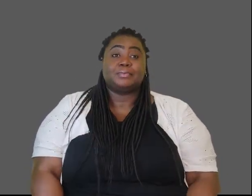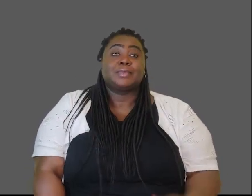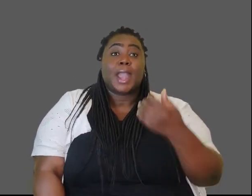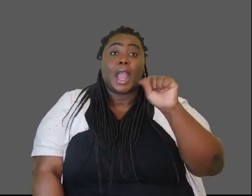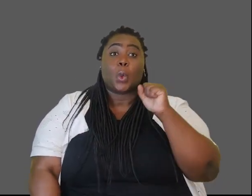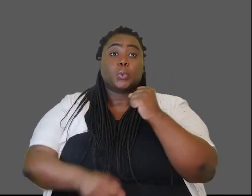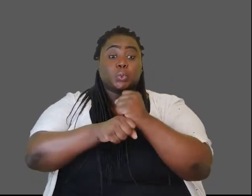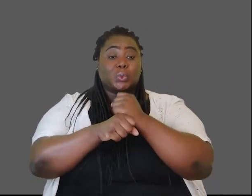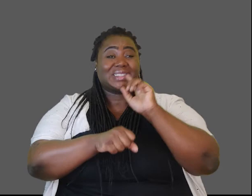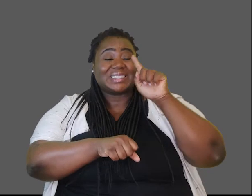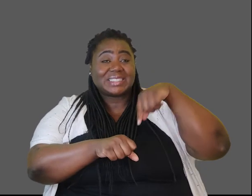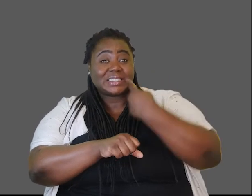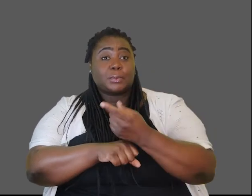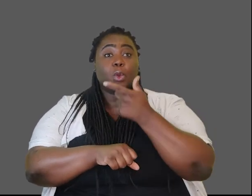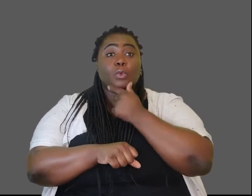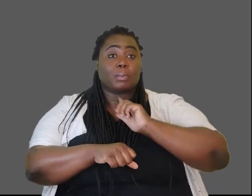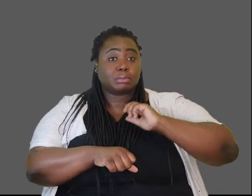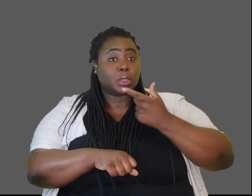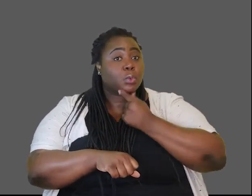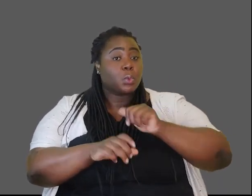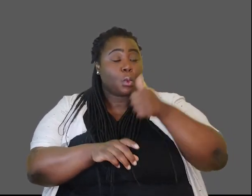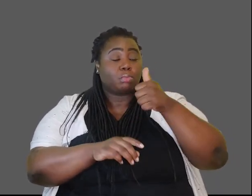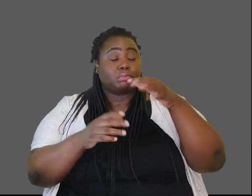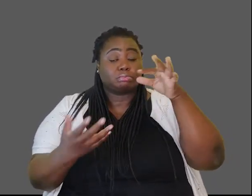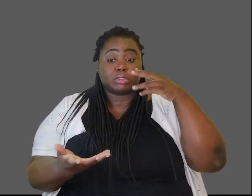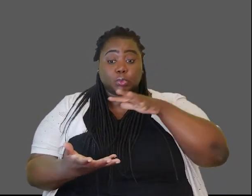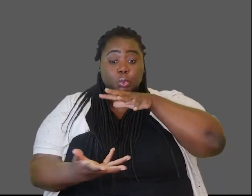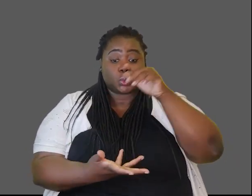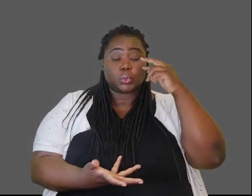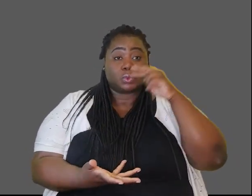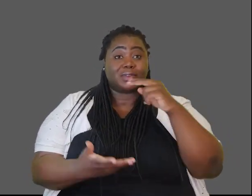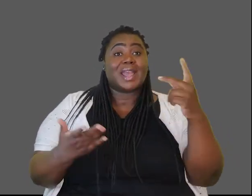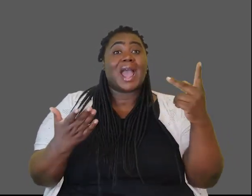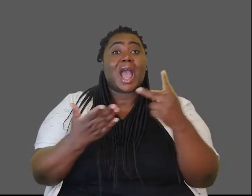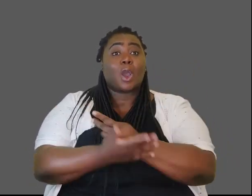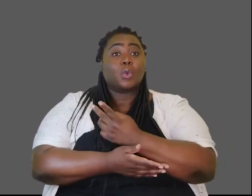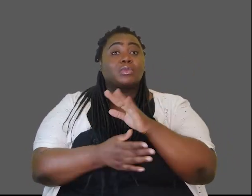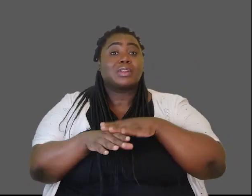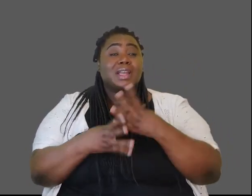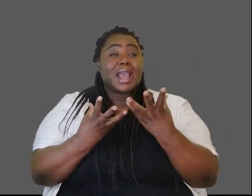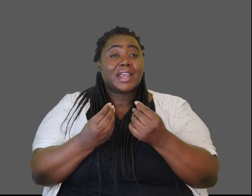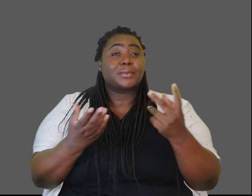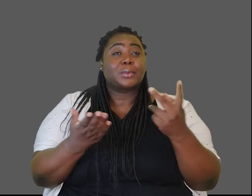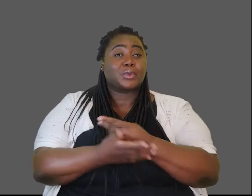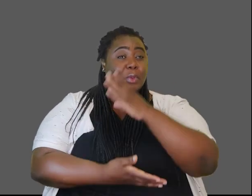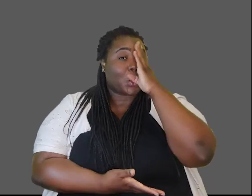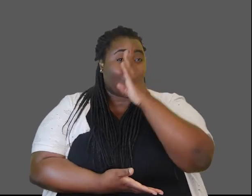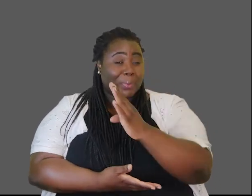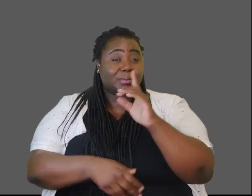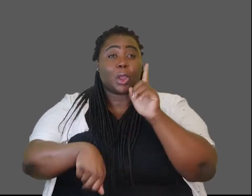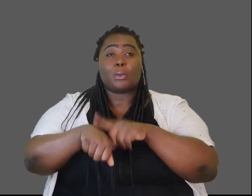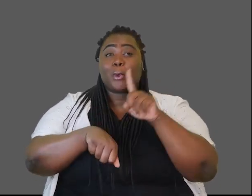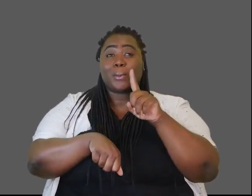8 anos após o primeiro ser humano ter viajado ao espaço, aconteceu aquele que muitos consideram um dos